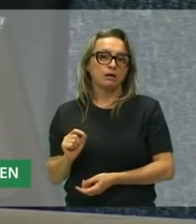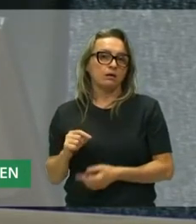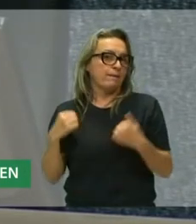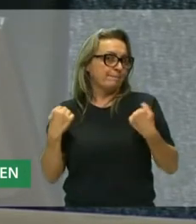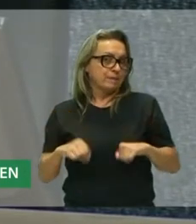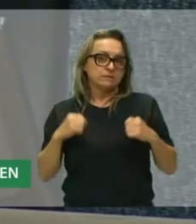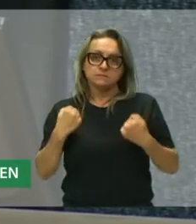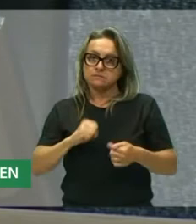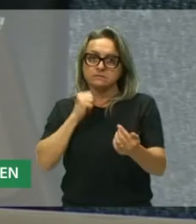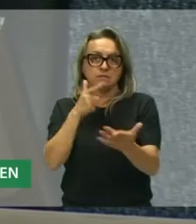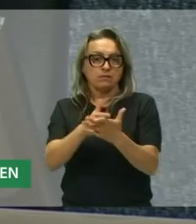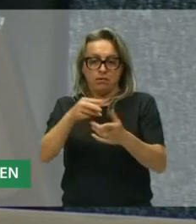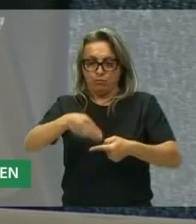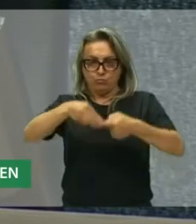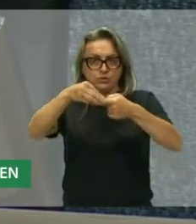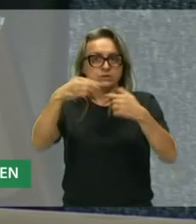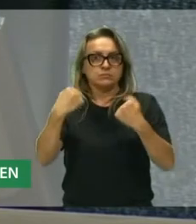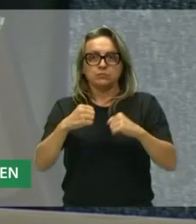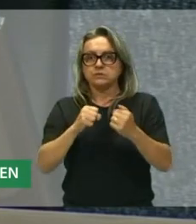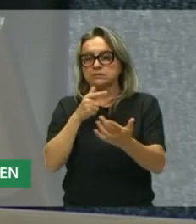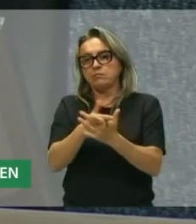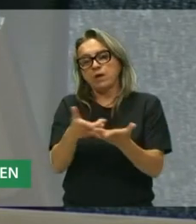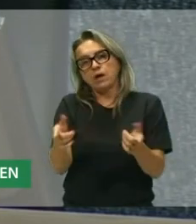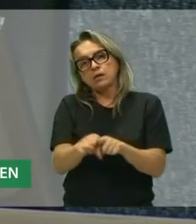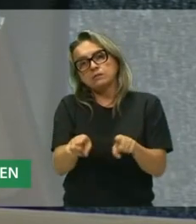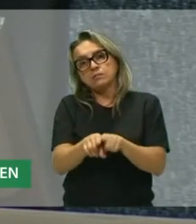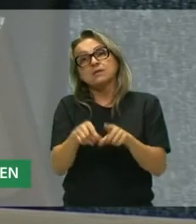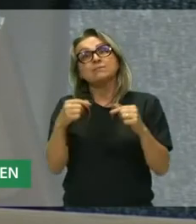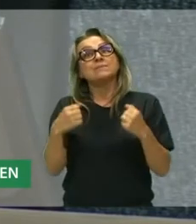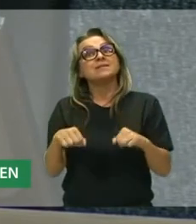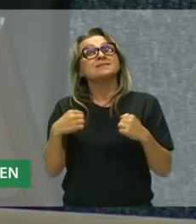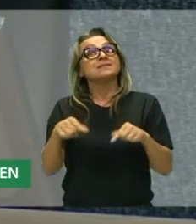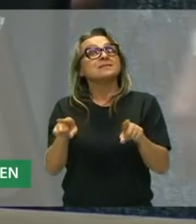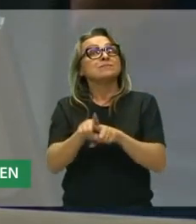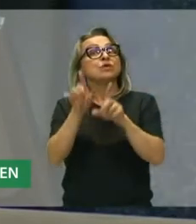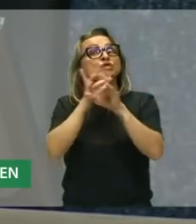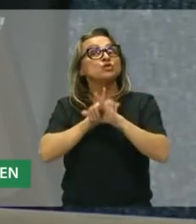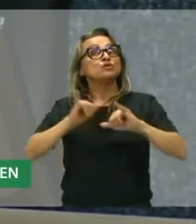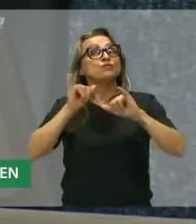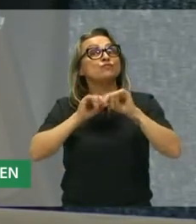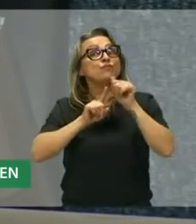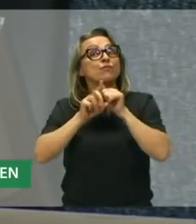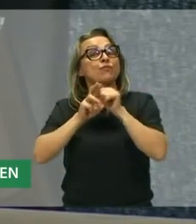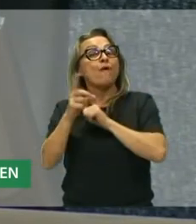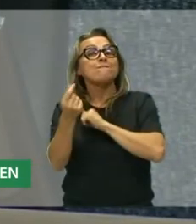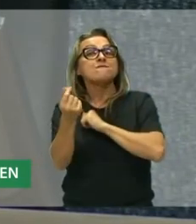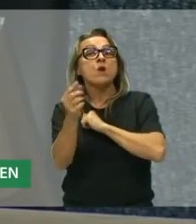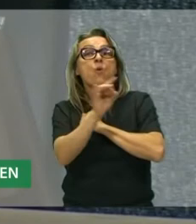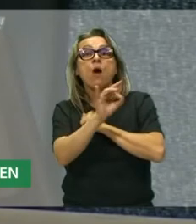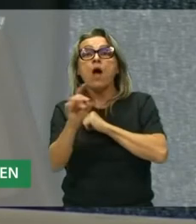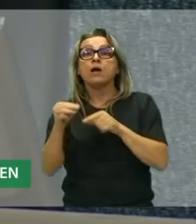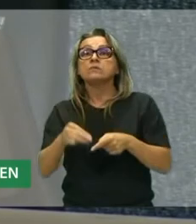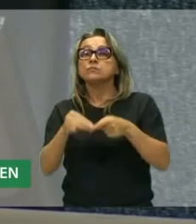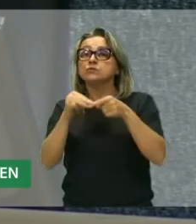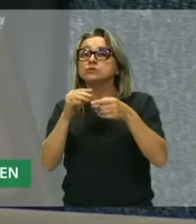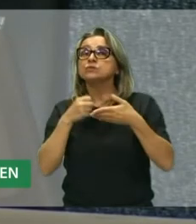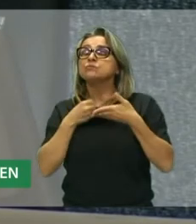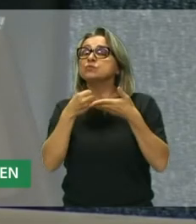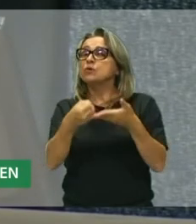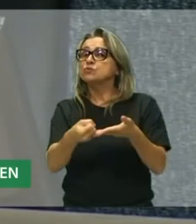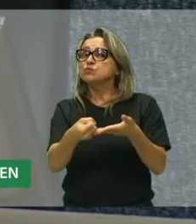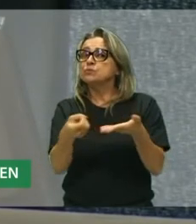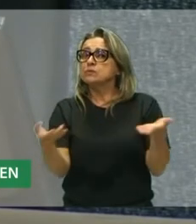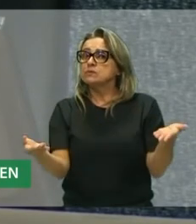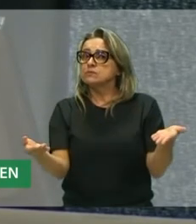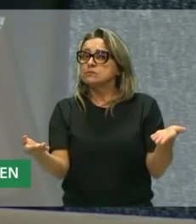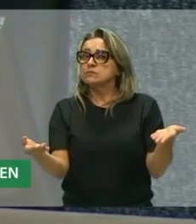mensalmente ou periodicamente pudesse ser divulgado os valores que cada município contribui com o hospital e que isso